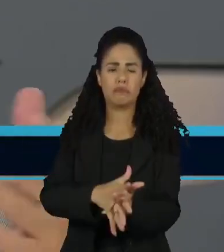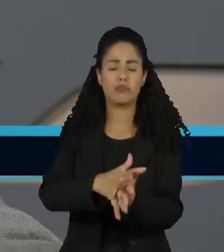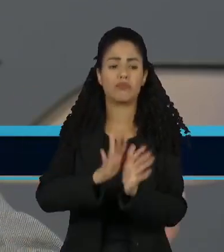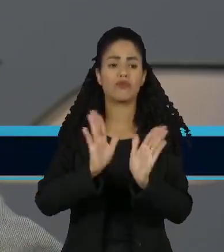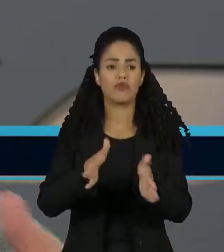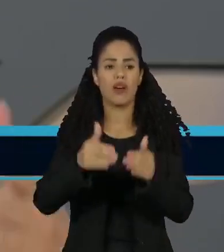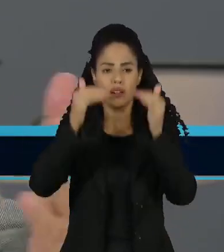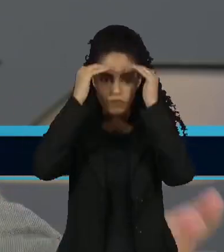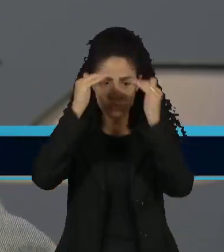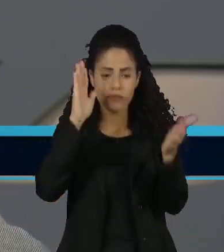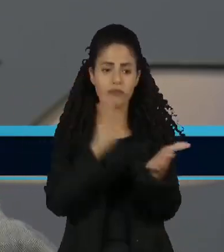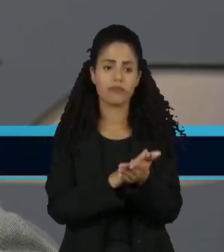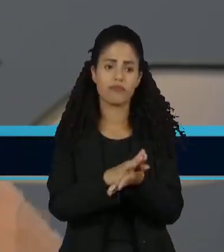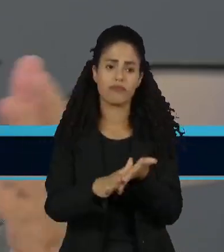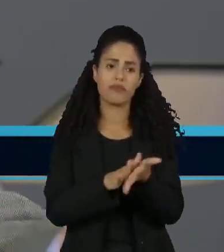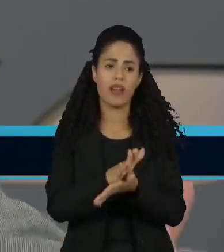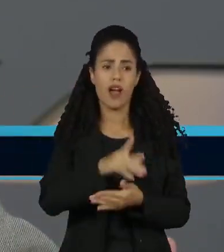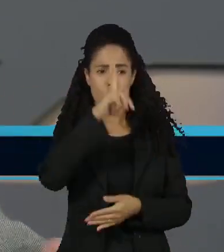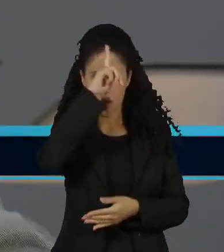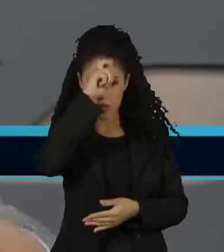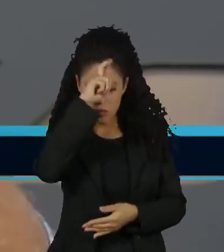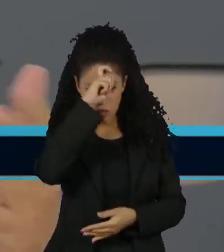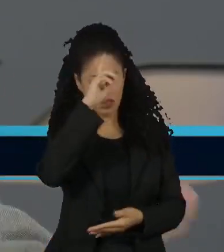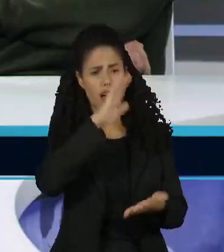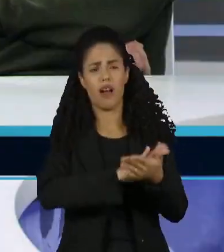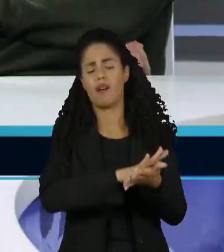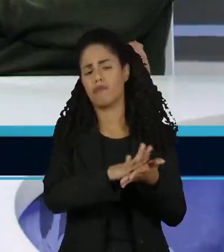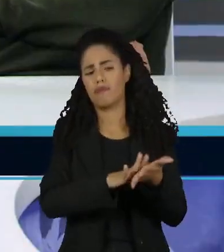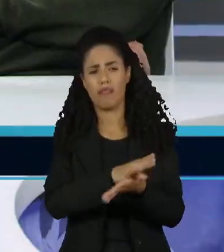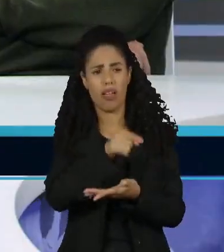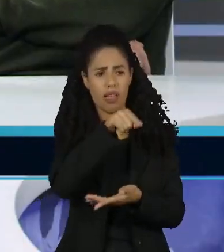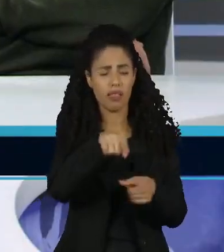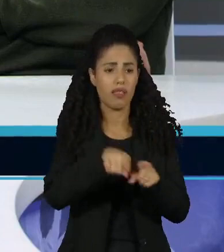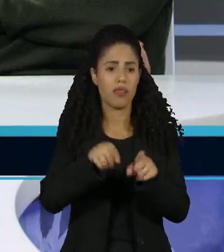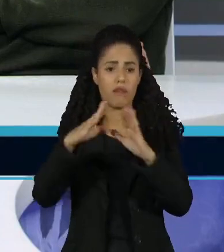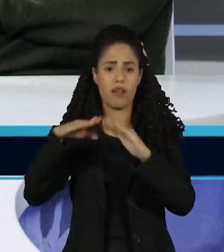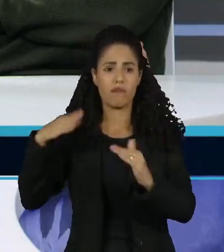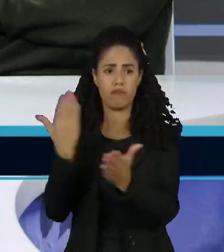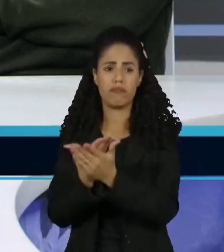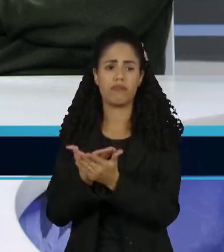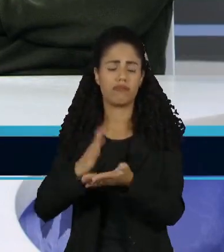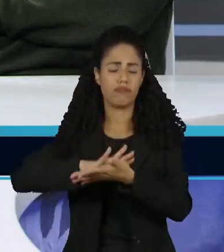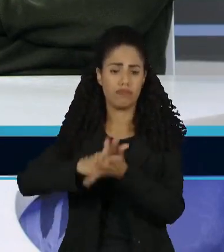não respeitando, por exemplo, hospitais, escolas e outros ambientes que, num